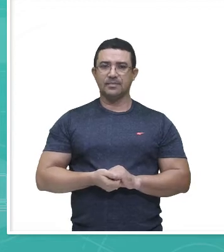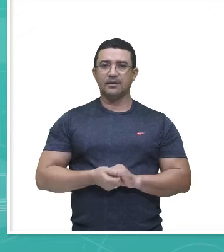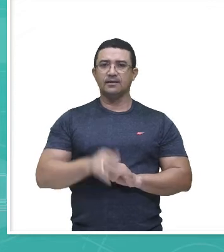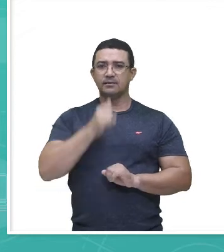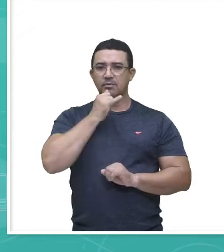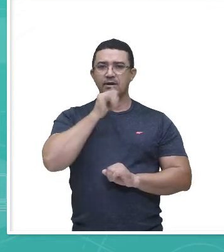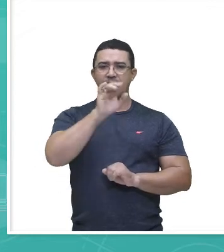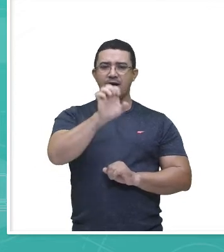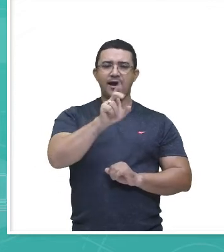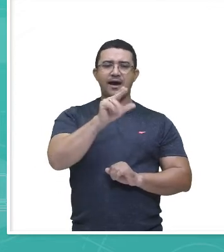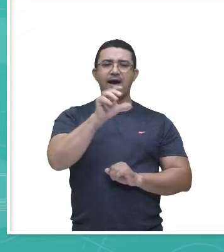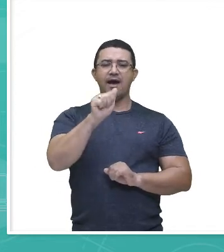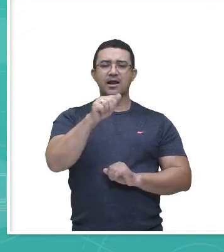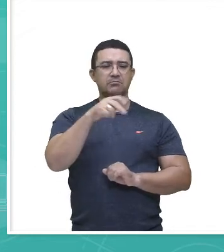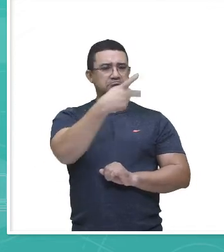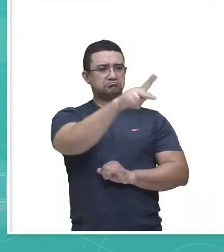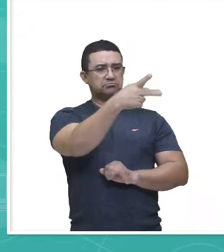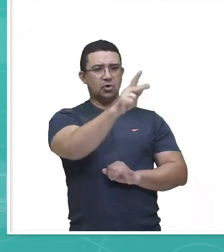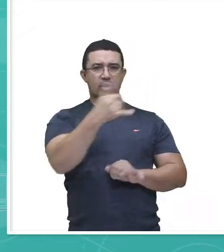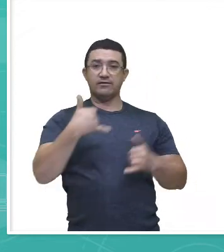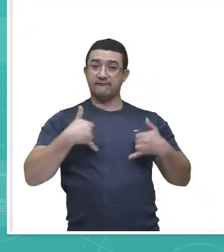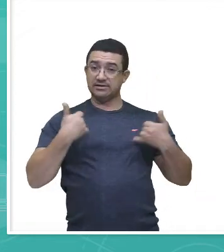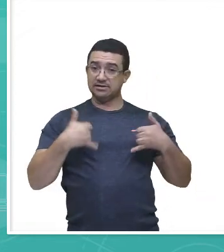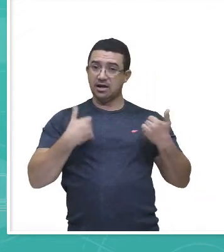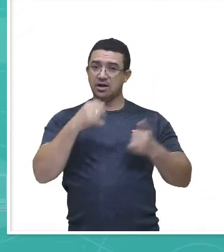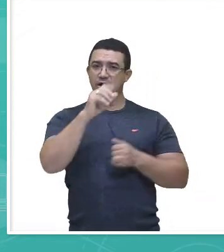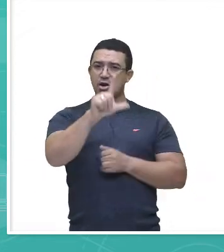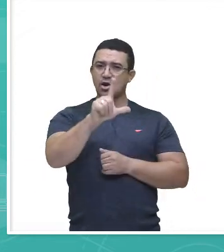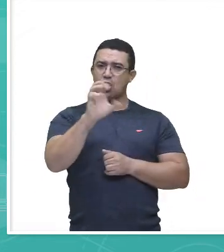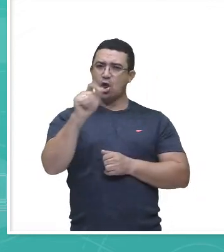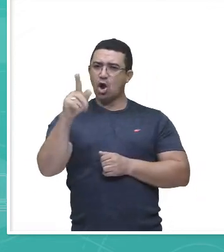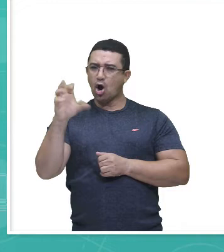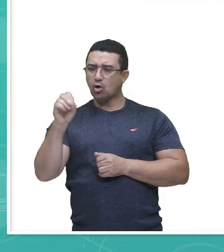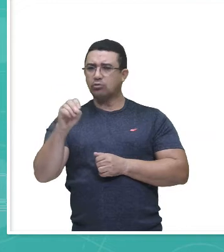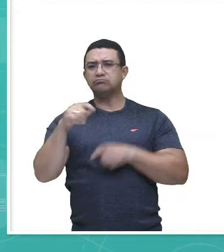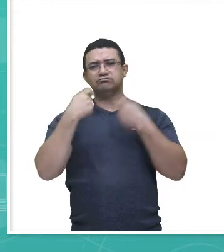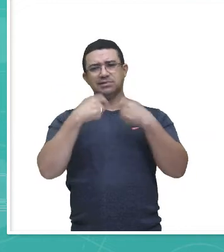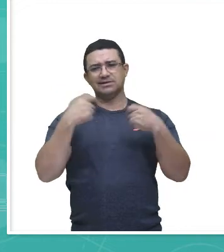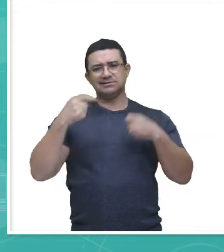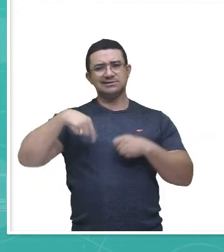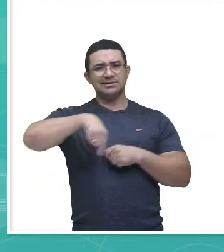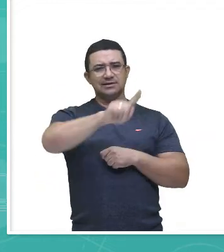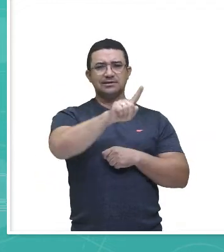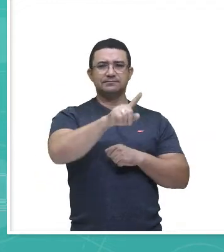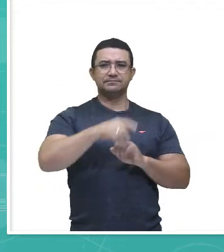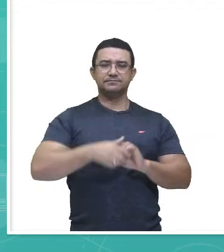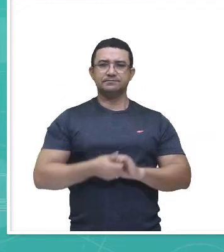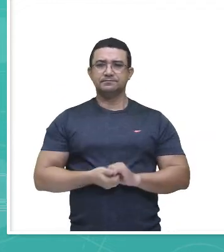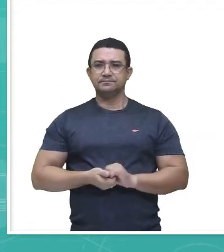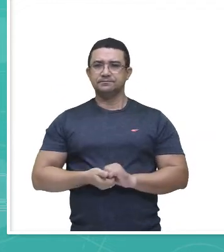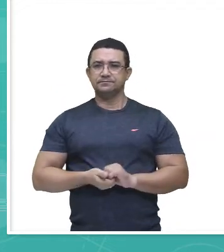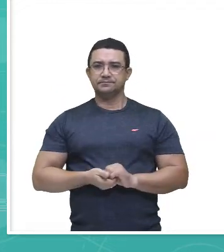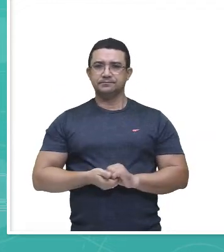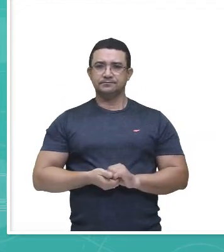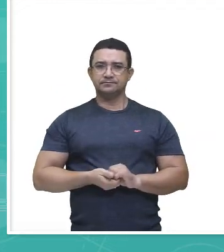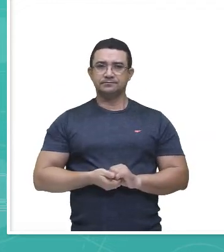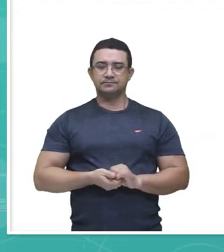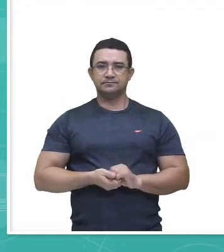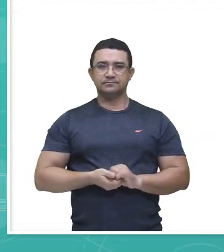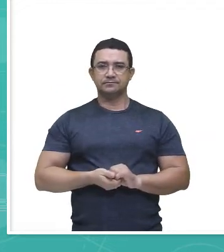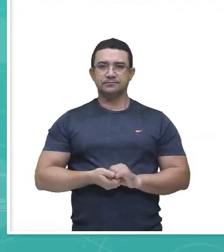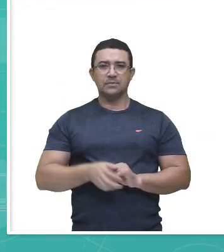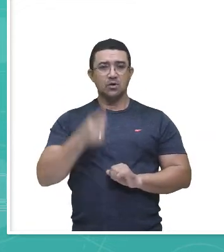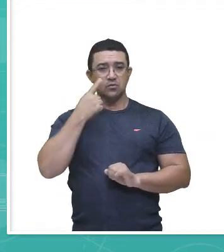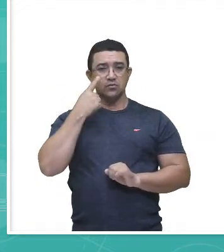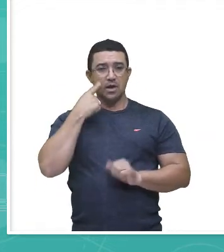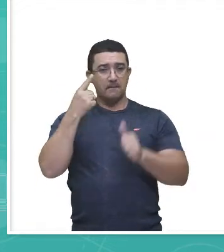aniversário, logo deveria ir. Então, veja que eu classifico a